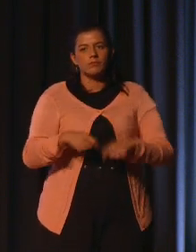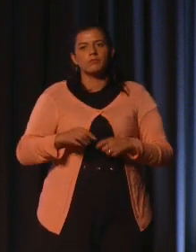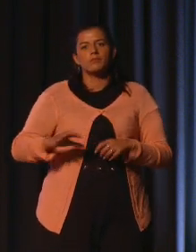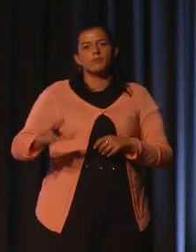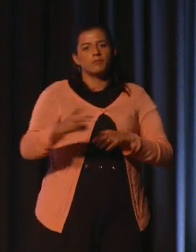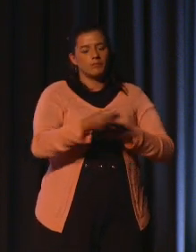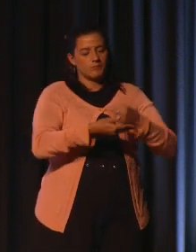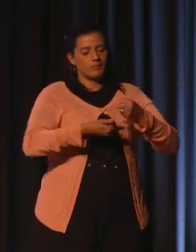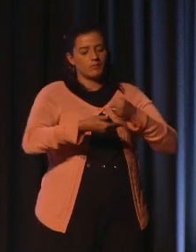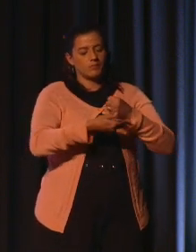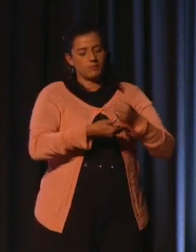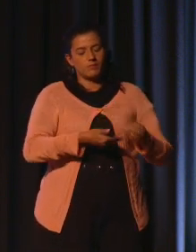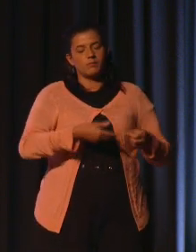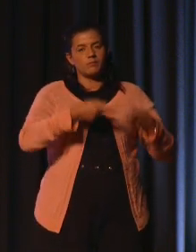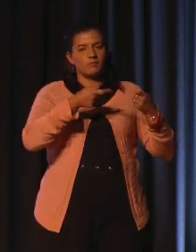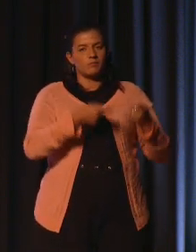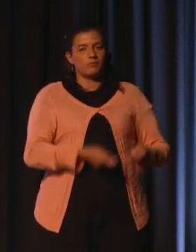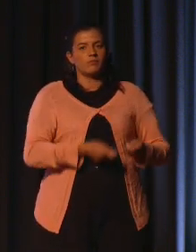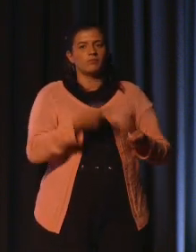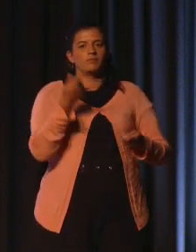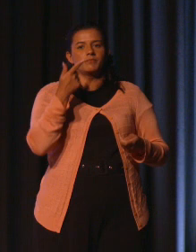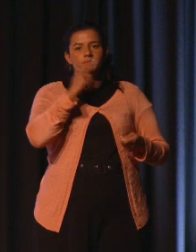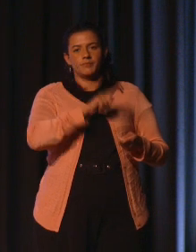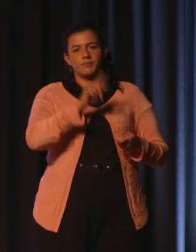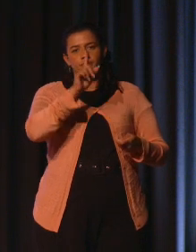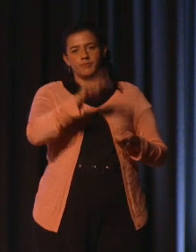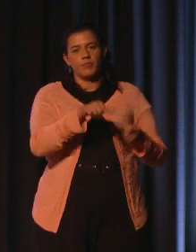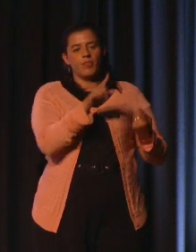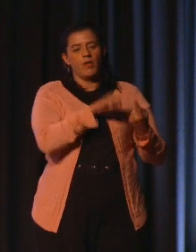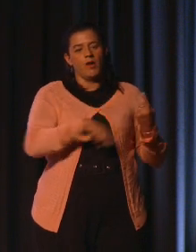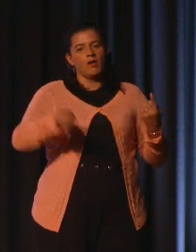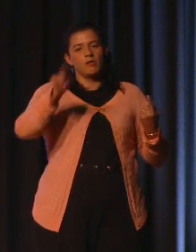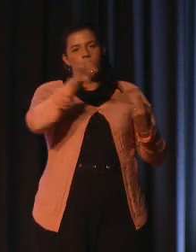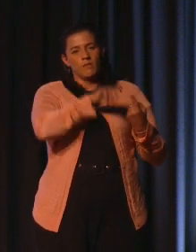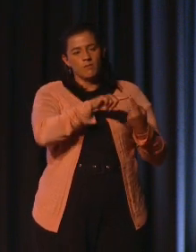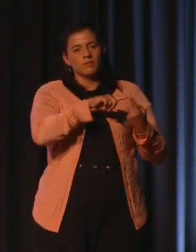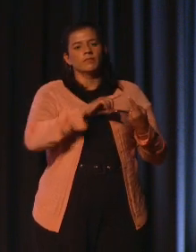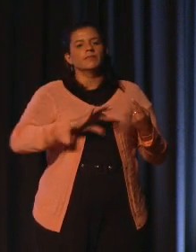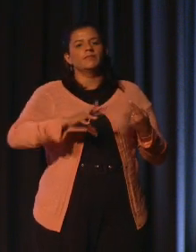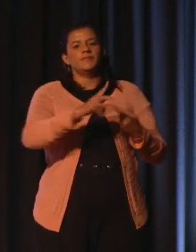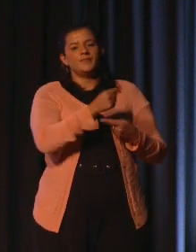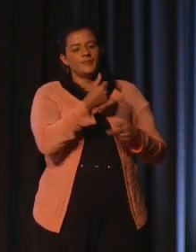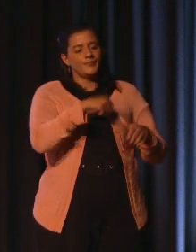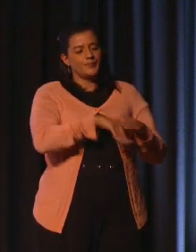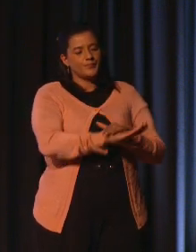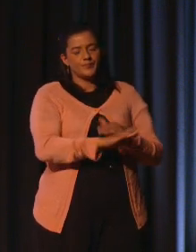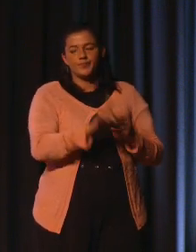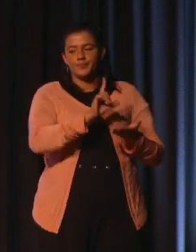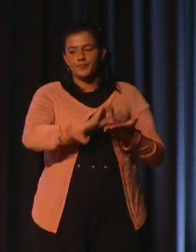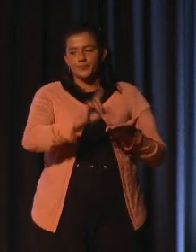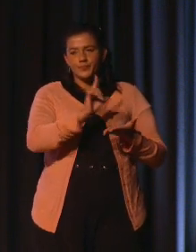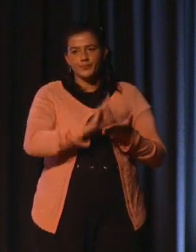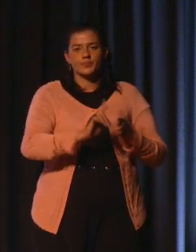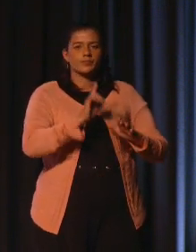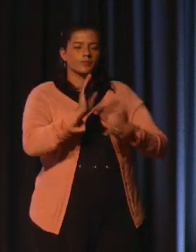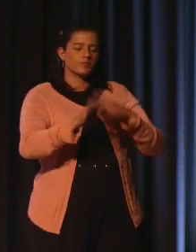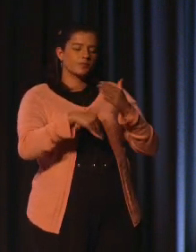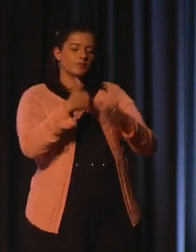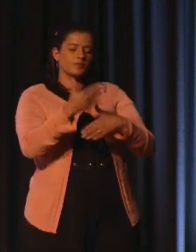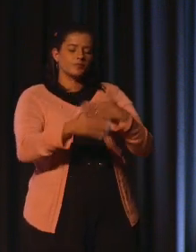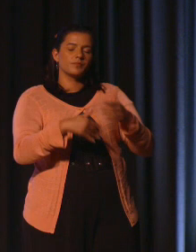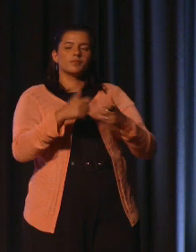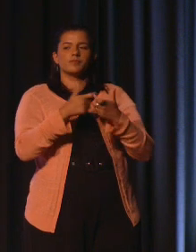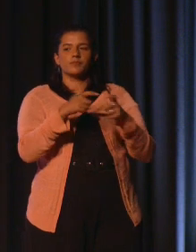essa base, né, essa nossa base aqui, que é o ciclo logístico da assistência farmacêutica, para a gente poder depois avançar com os